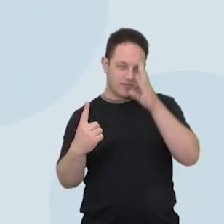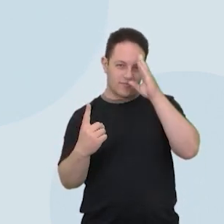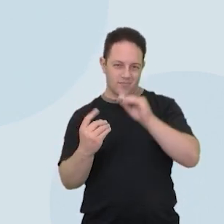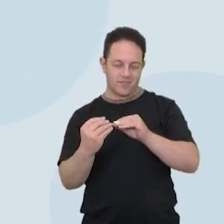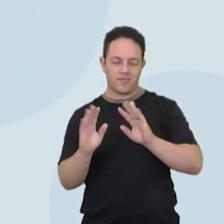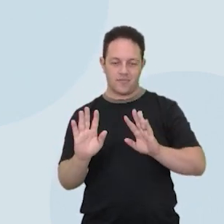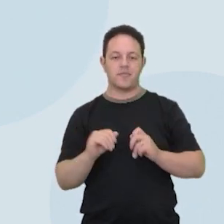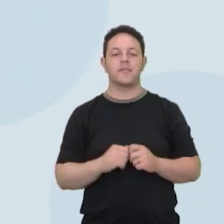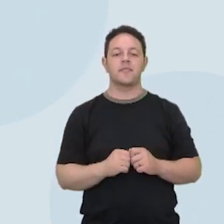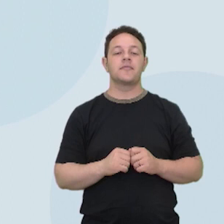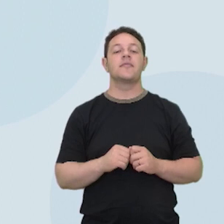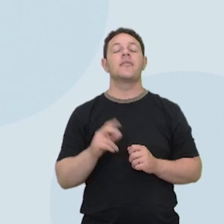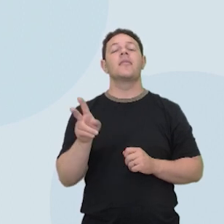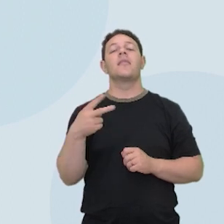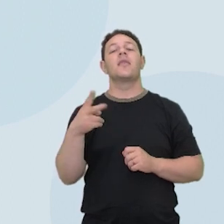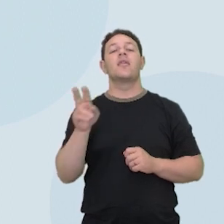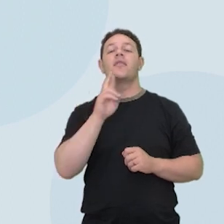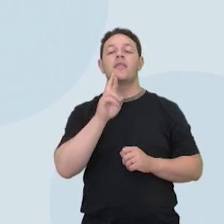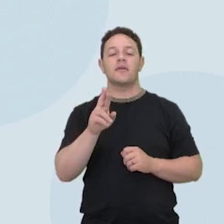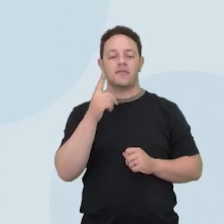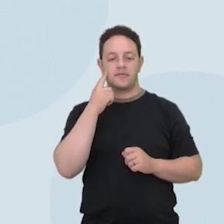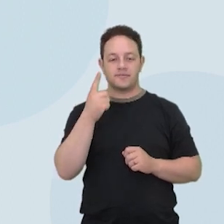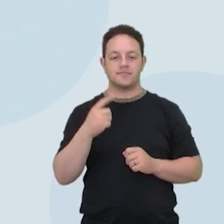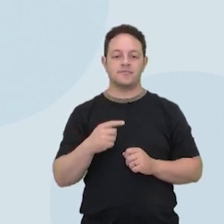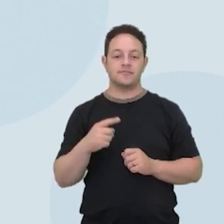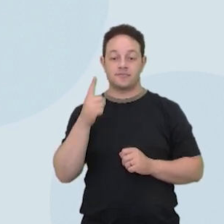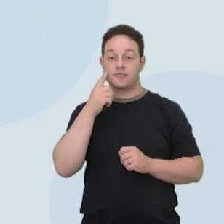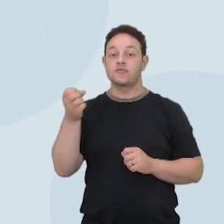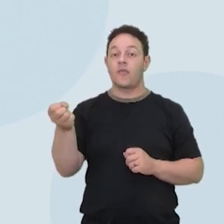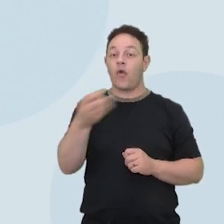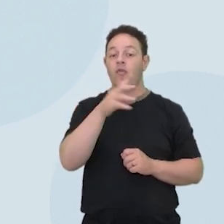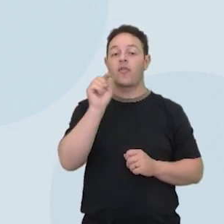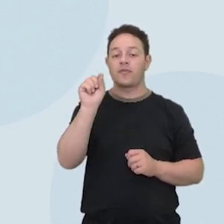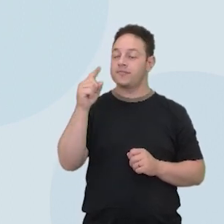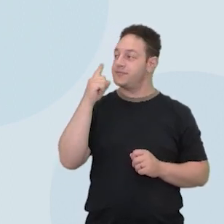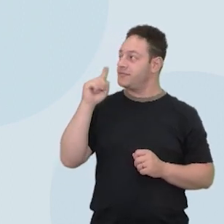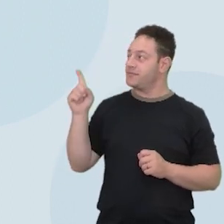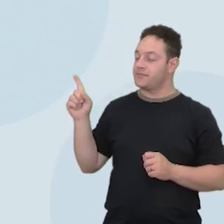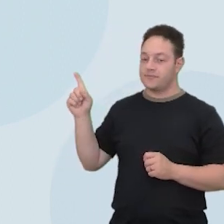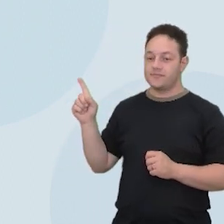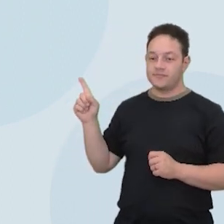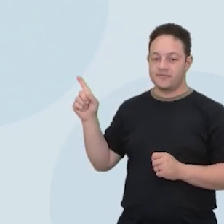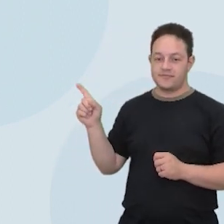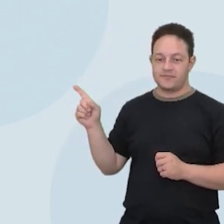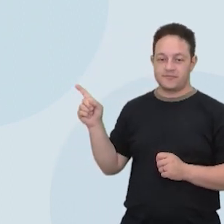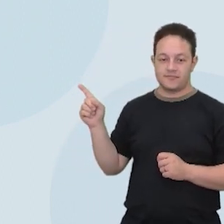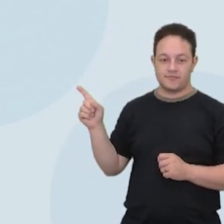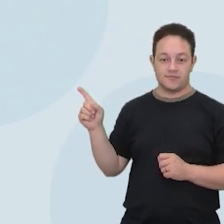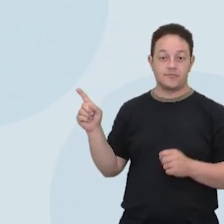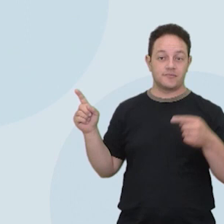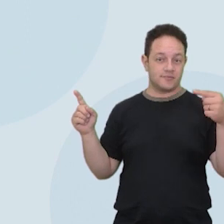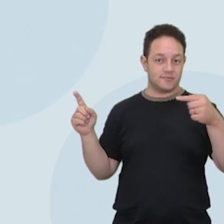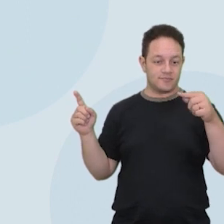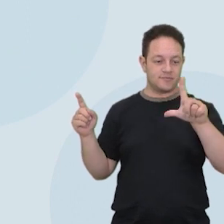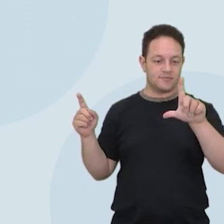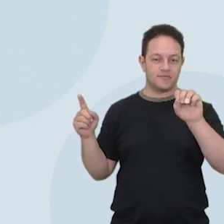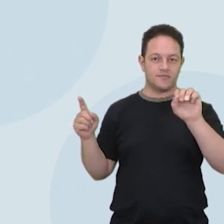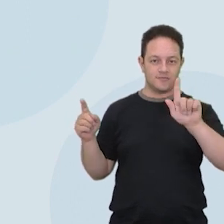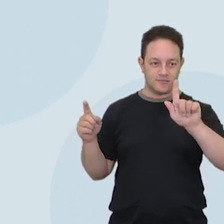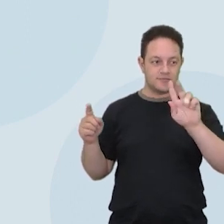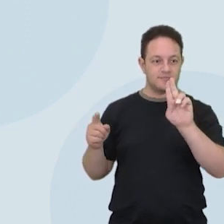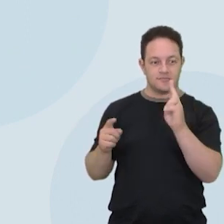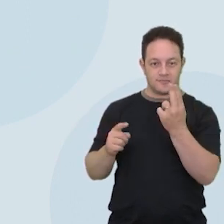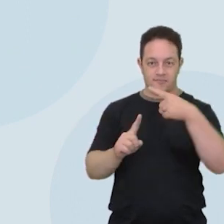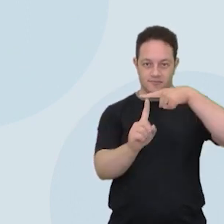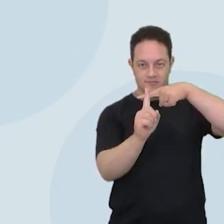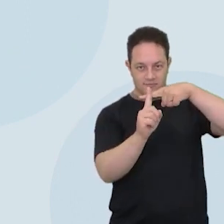você chega... Igual. E aí eu vou trazer uma novidade para eles, que é isso daqui, professor. O menos log de H+, é o